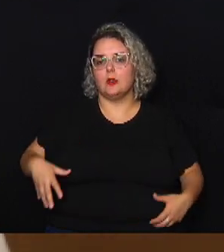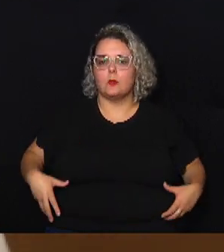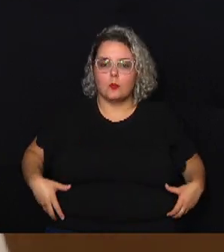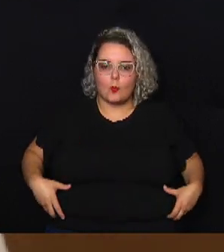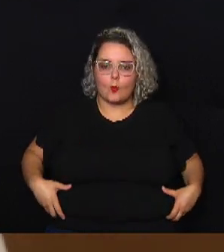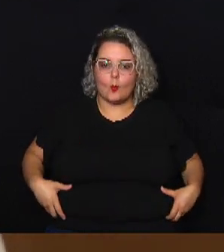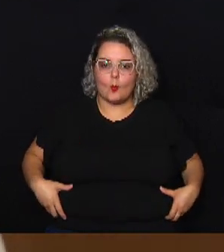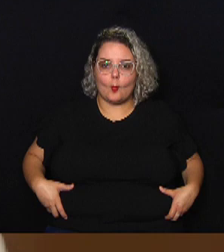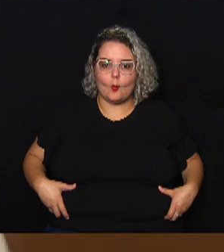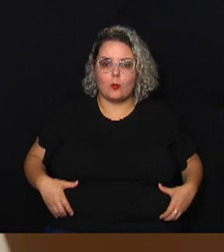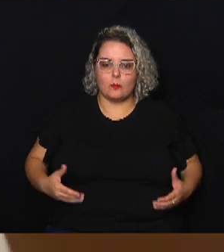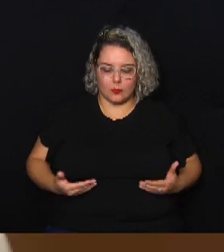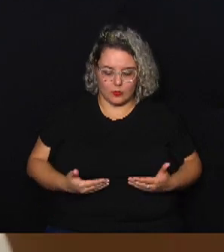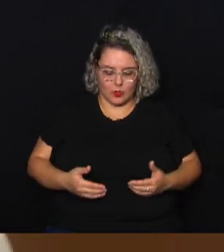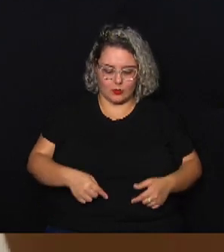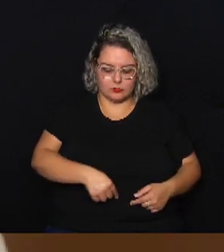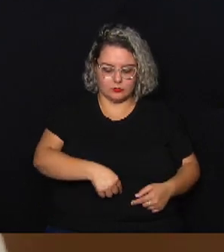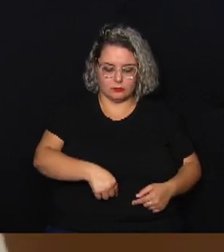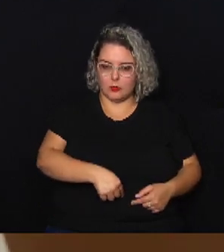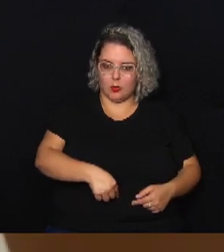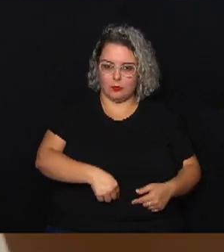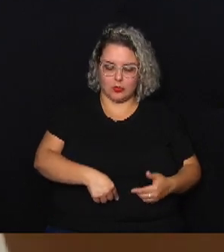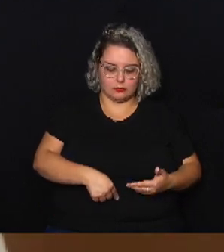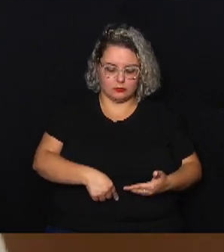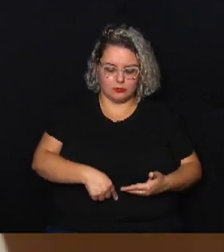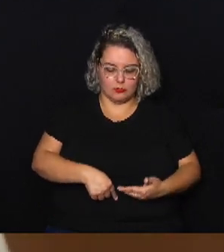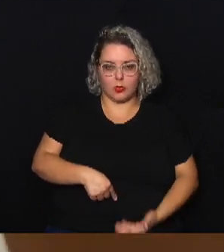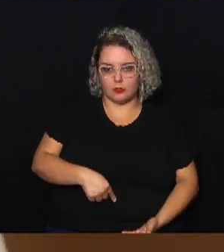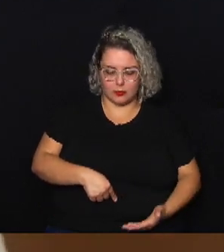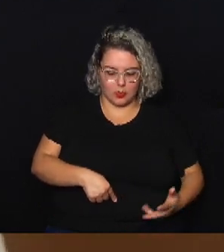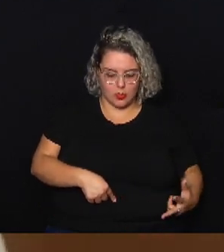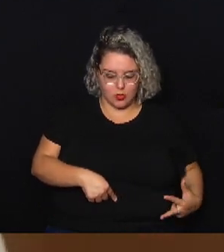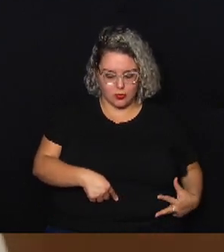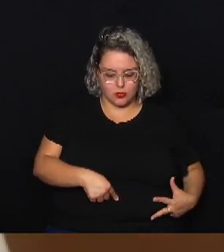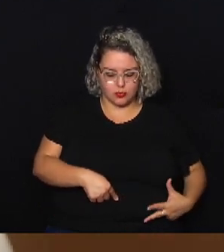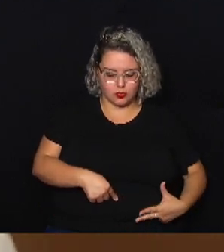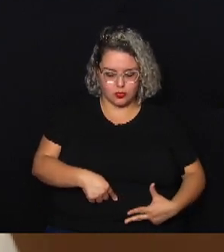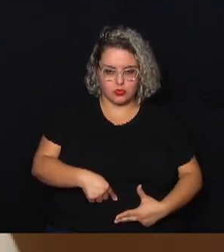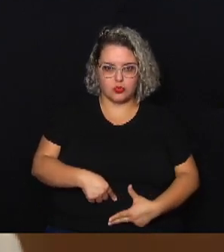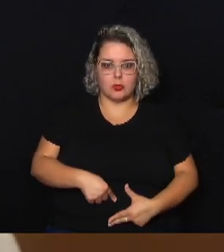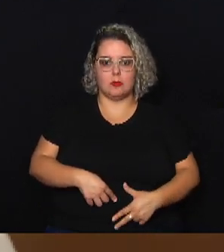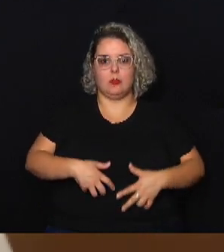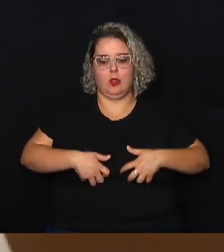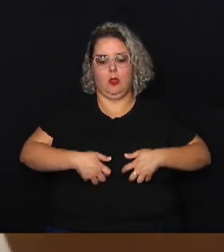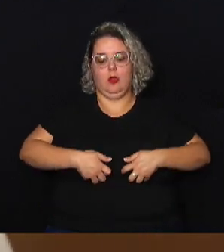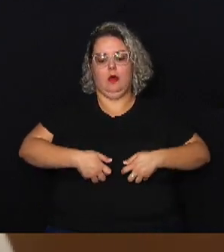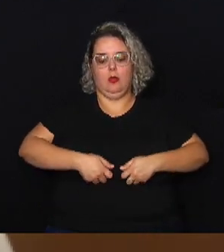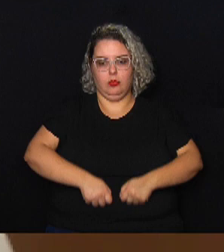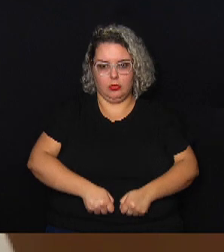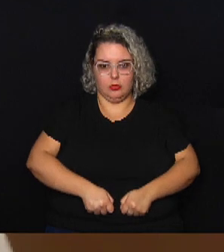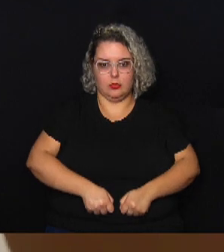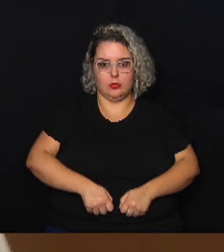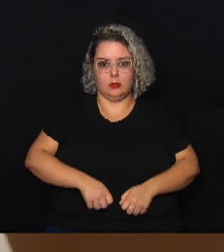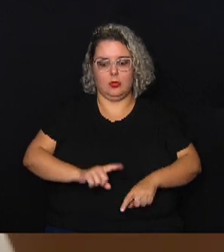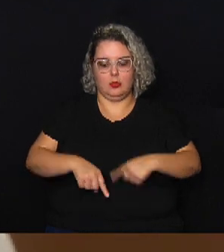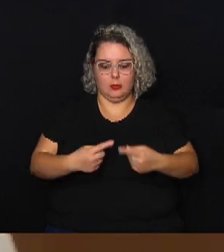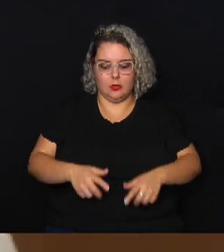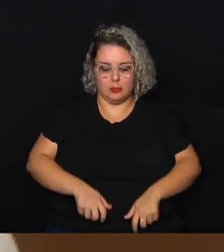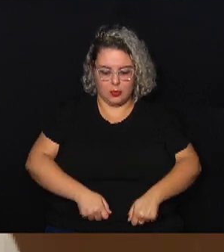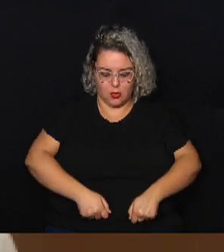está abaixo do umbigo. Temos uma abdominoplastia reversa que a gente puxa, em vez de puxar para baixo, a gente puxa para